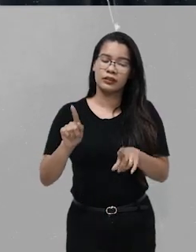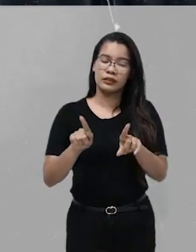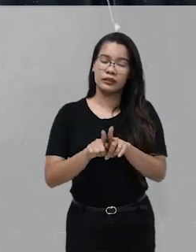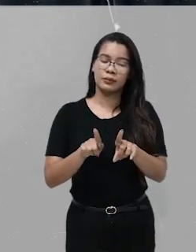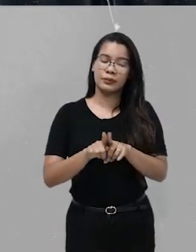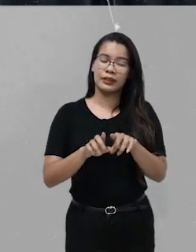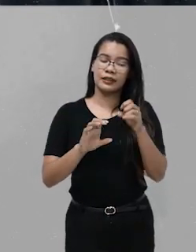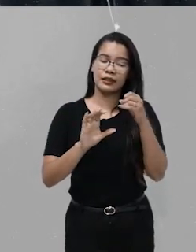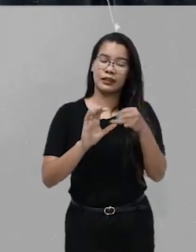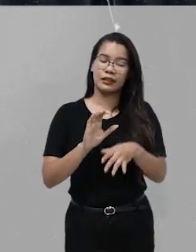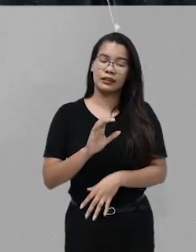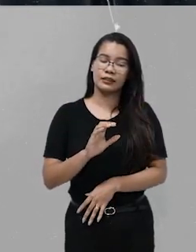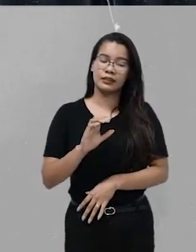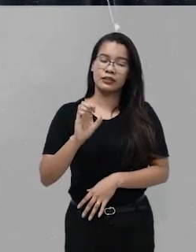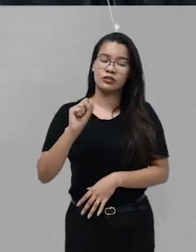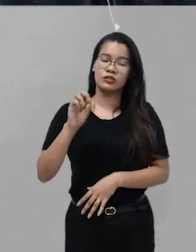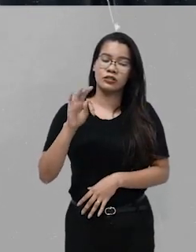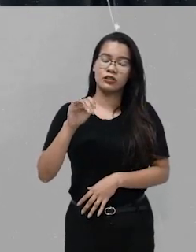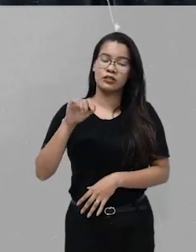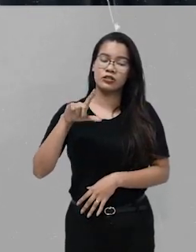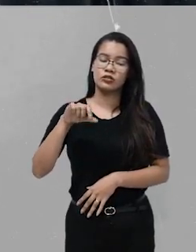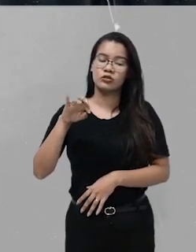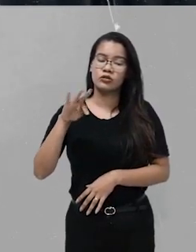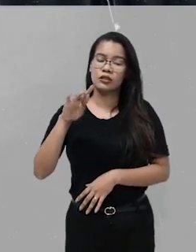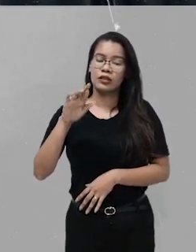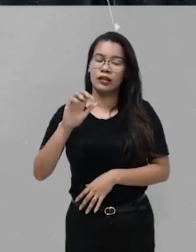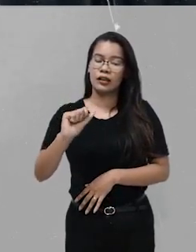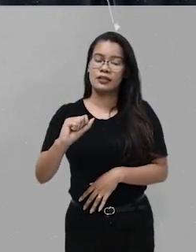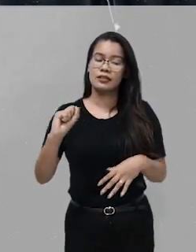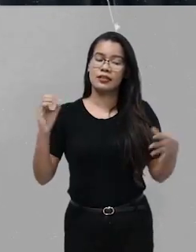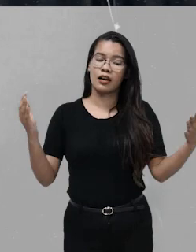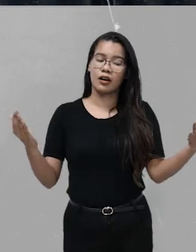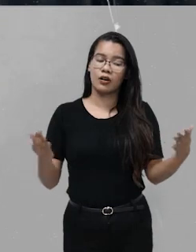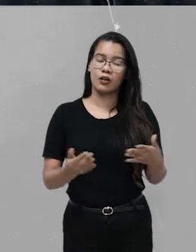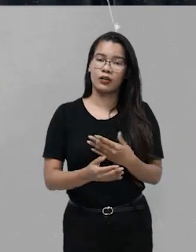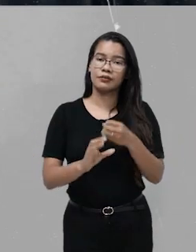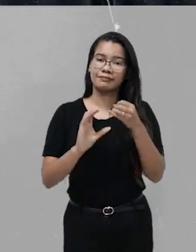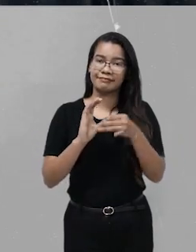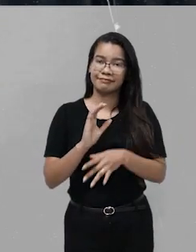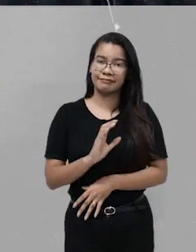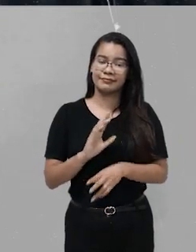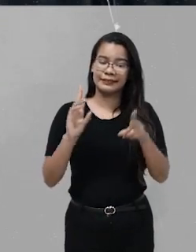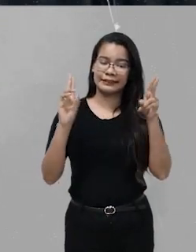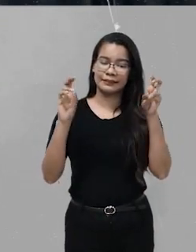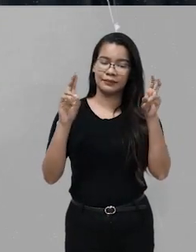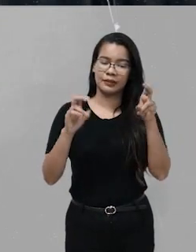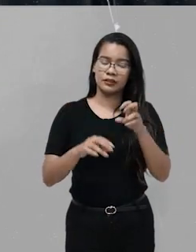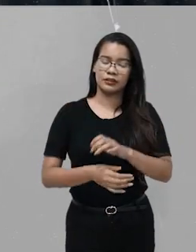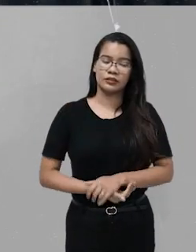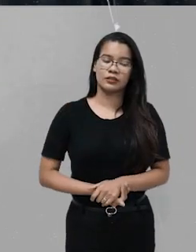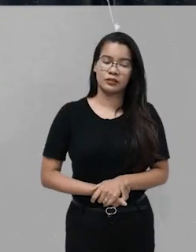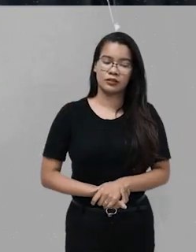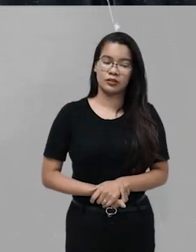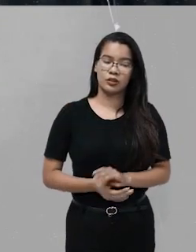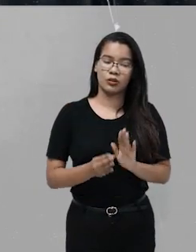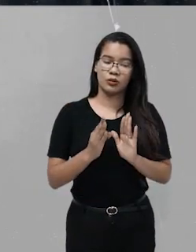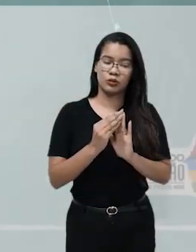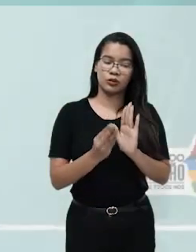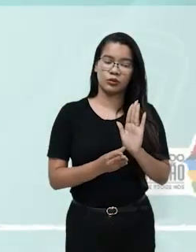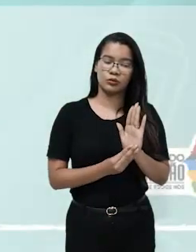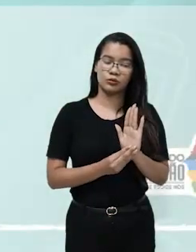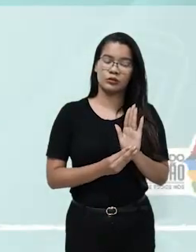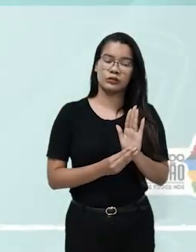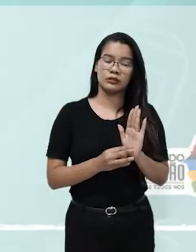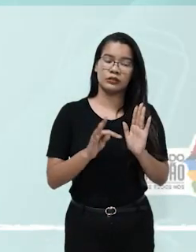característica, quase não sai a palavra estilística, e característica temática. Avançamos. Conteúdo temático